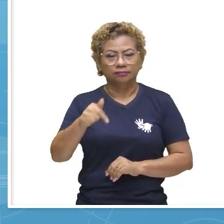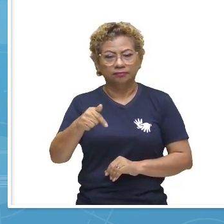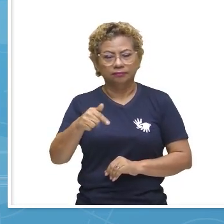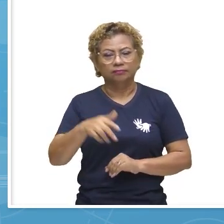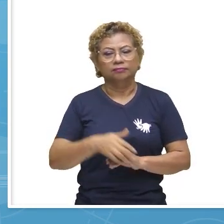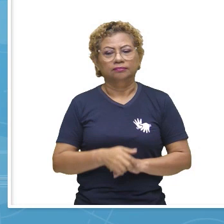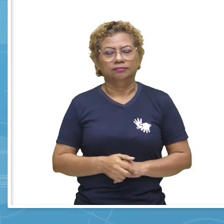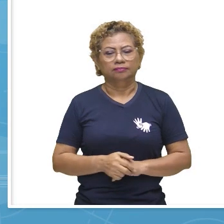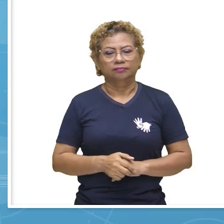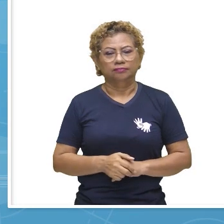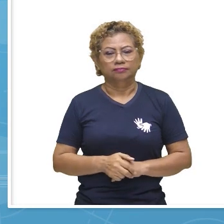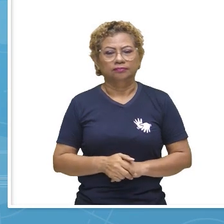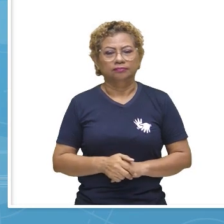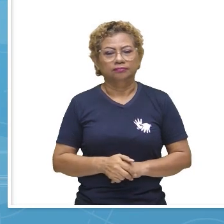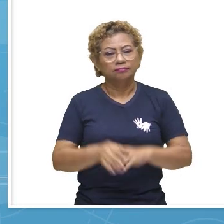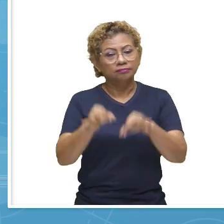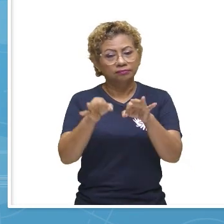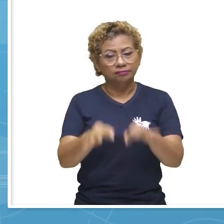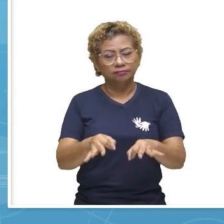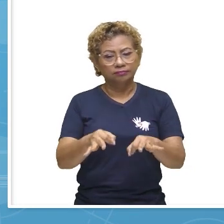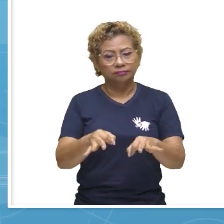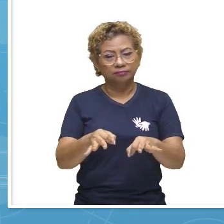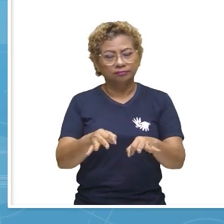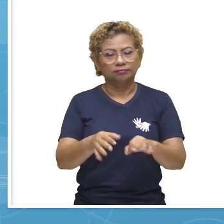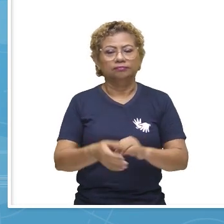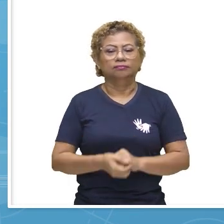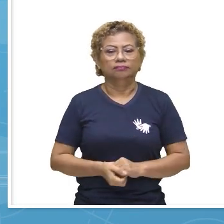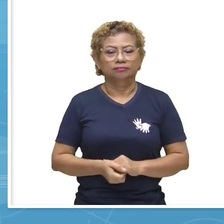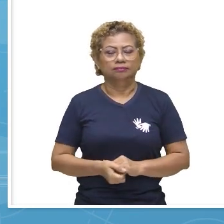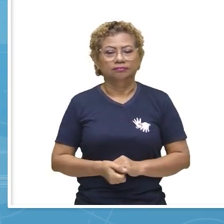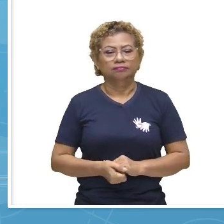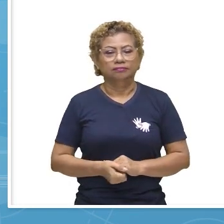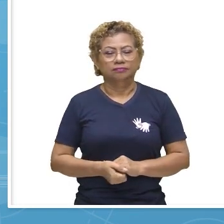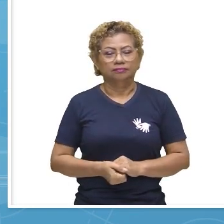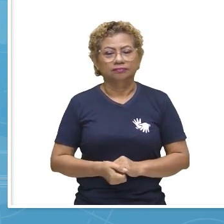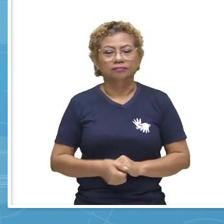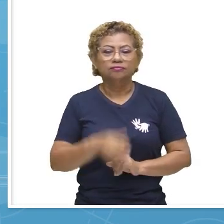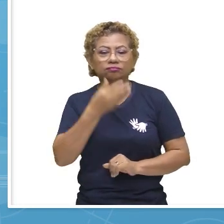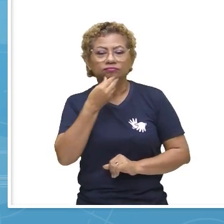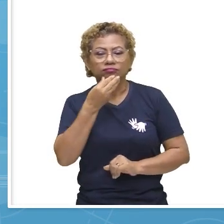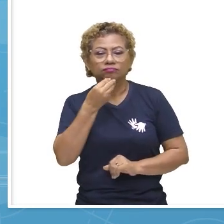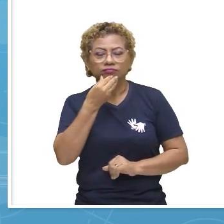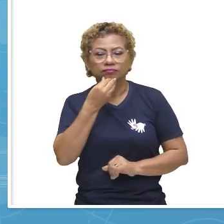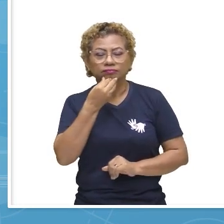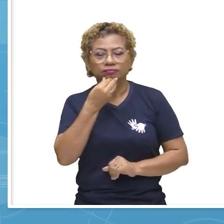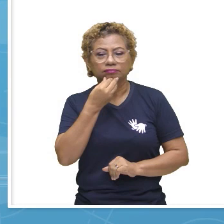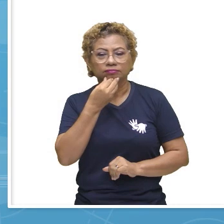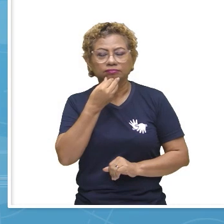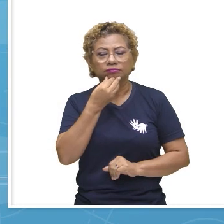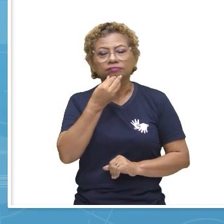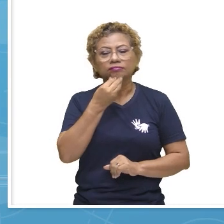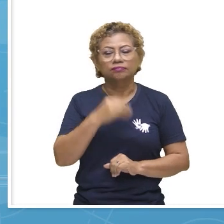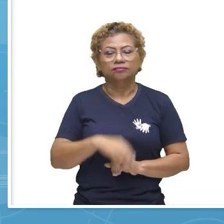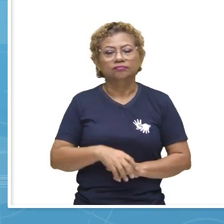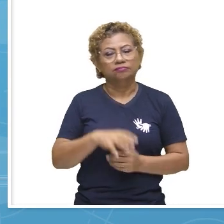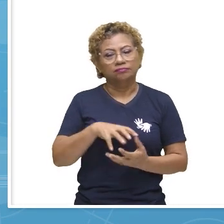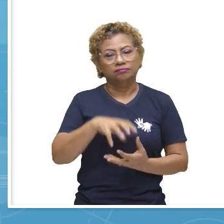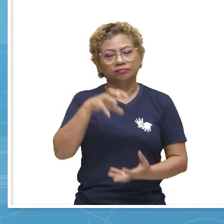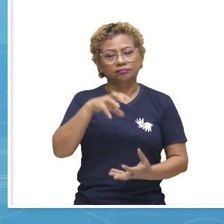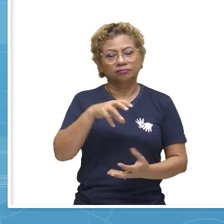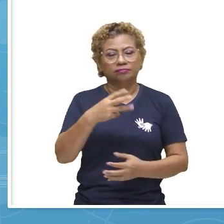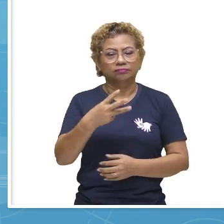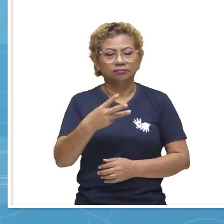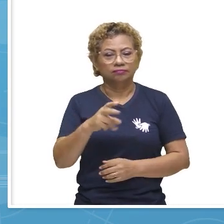5 vezes 7 dá 35. Como o Pedro é mais velho, então o Pedro tem 7 anos e a Ana